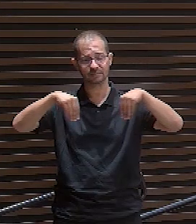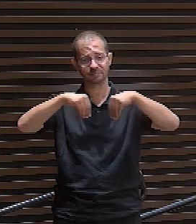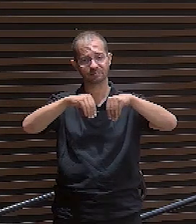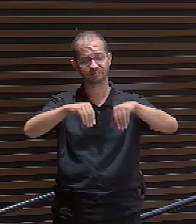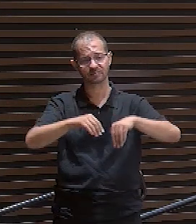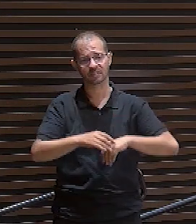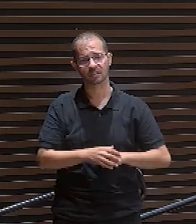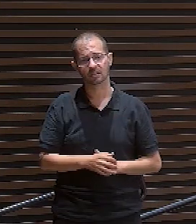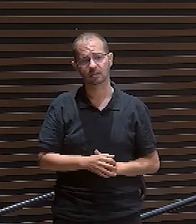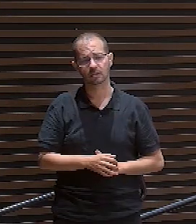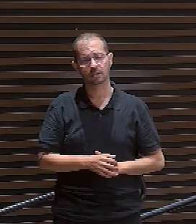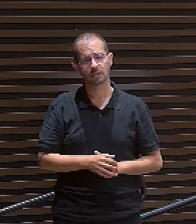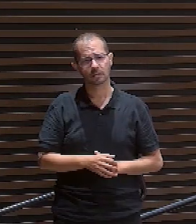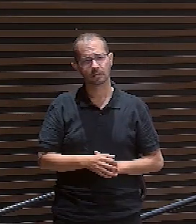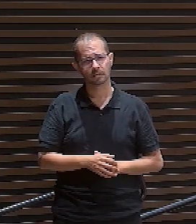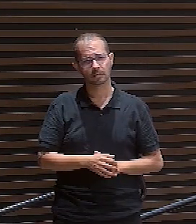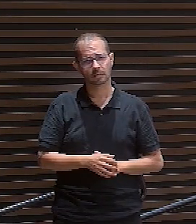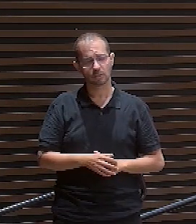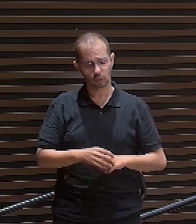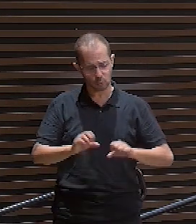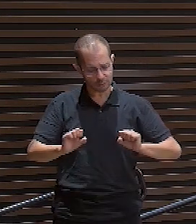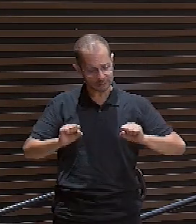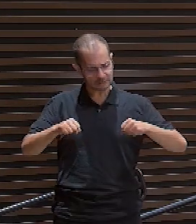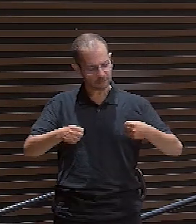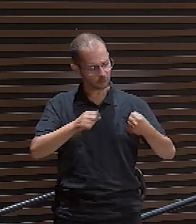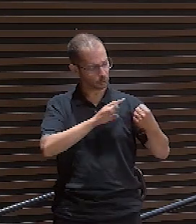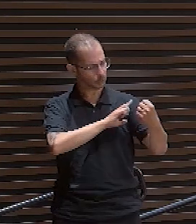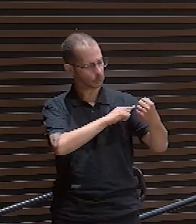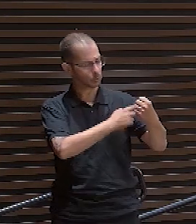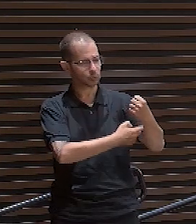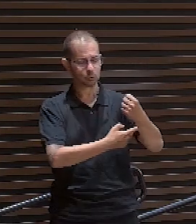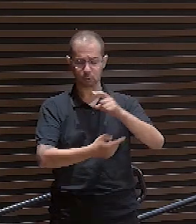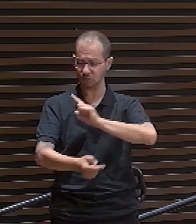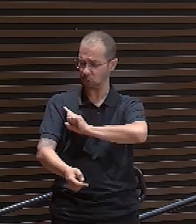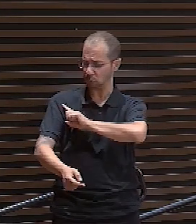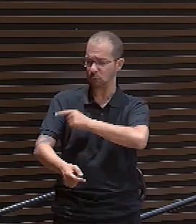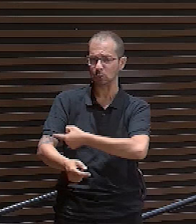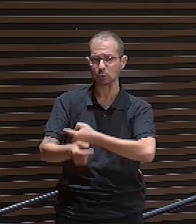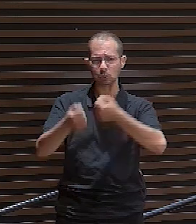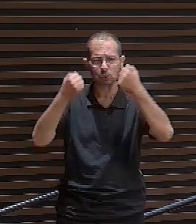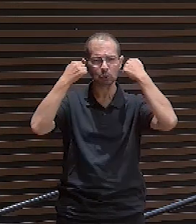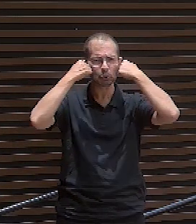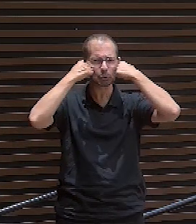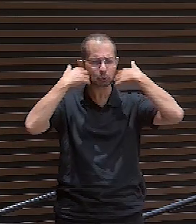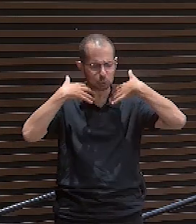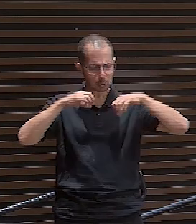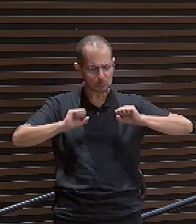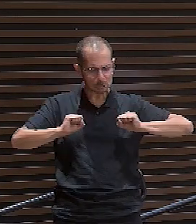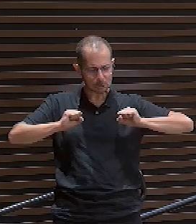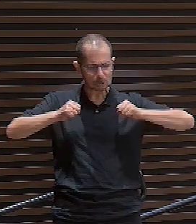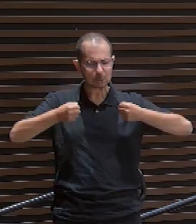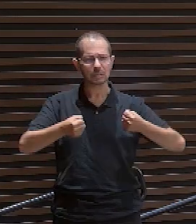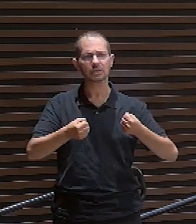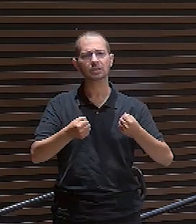No esforço do seu suor, porque do suor do teu rosto ganharás o teu pão.